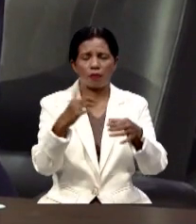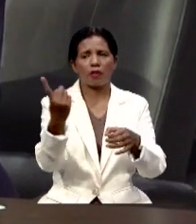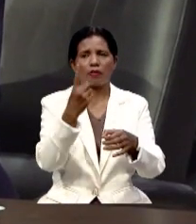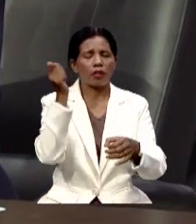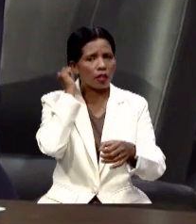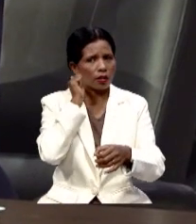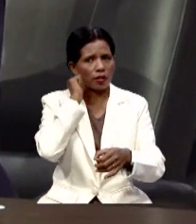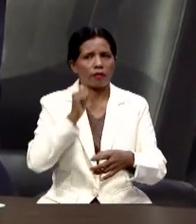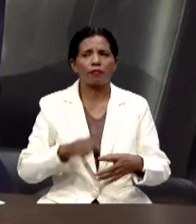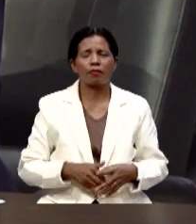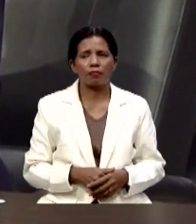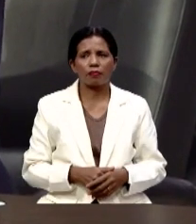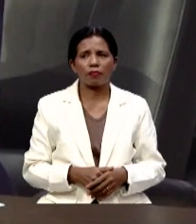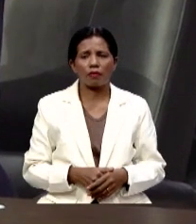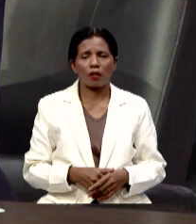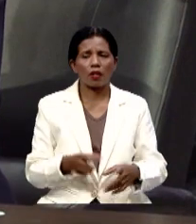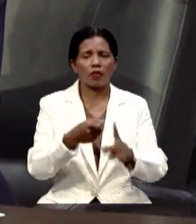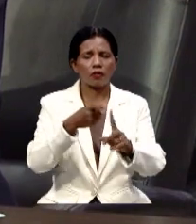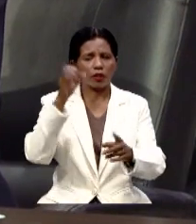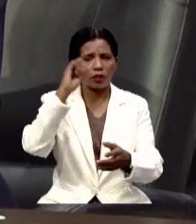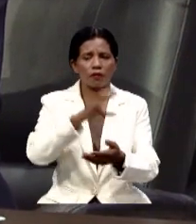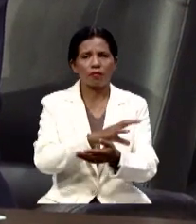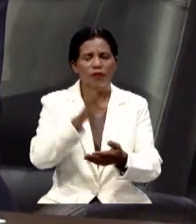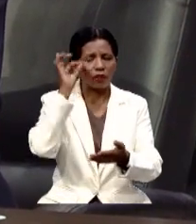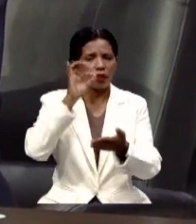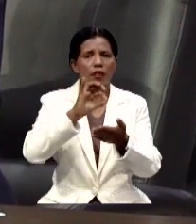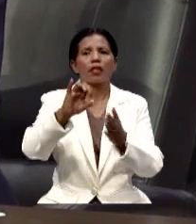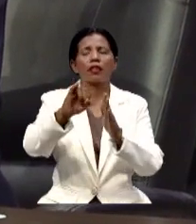ASEAN. O secretário-geral ASEAN,